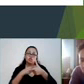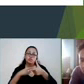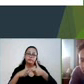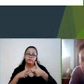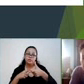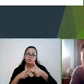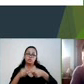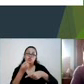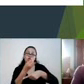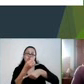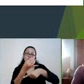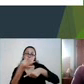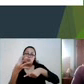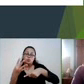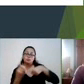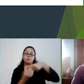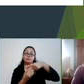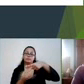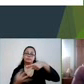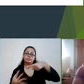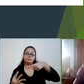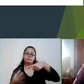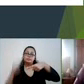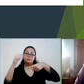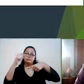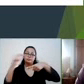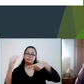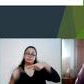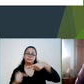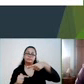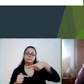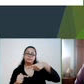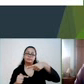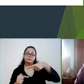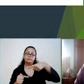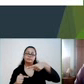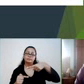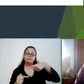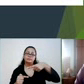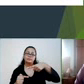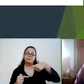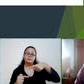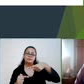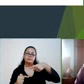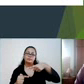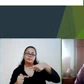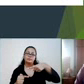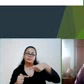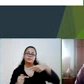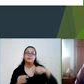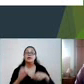Divide o número de cima pelo número de baixo, vê quanto que dá. Aqui eu vou ter